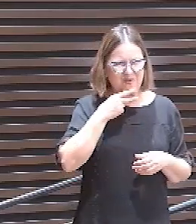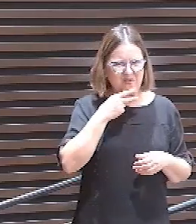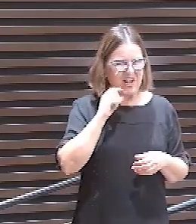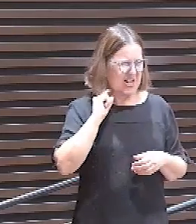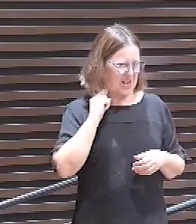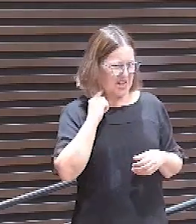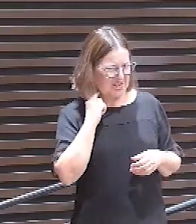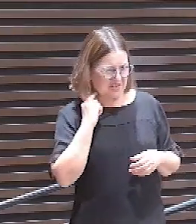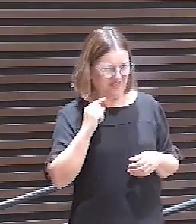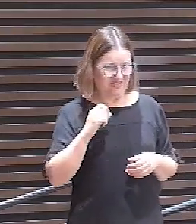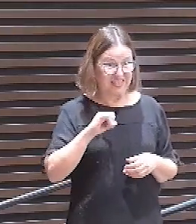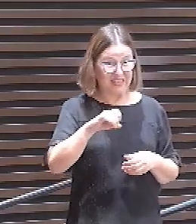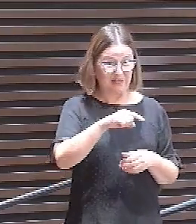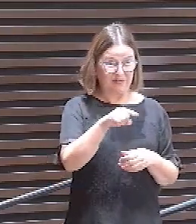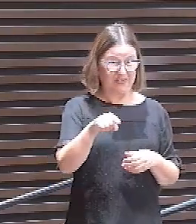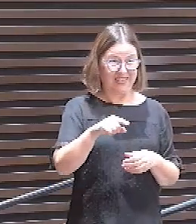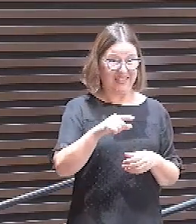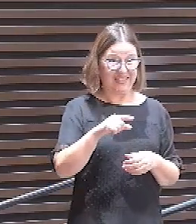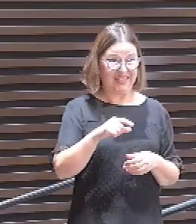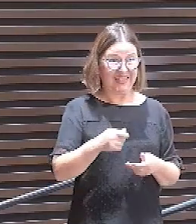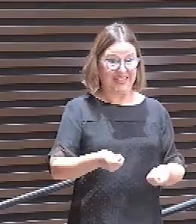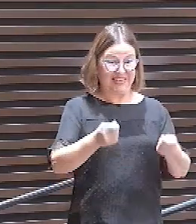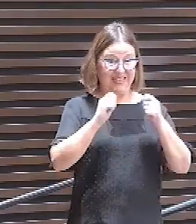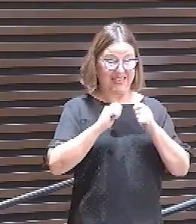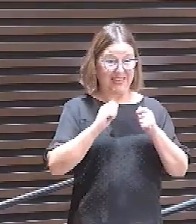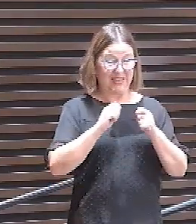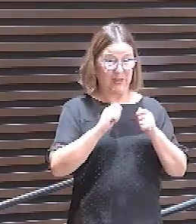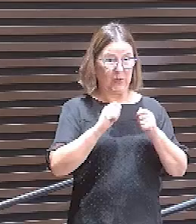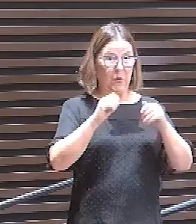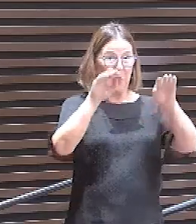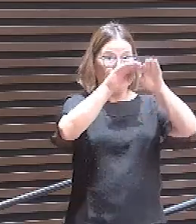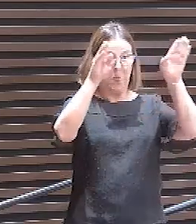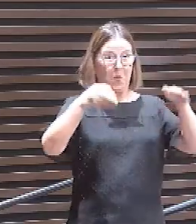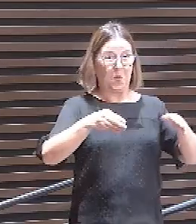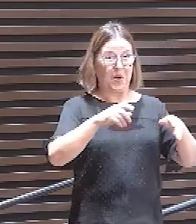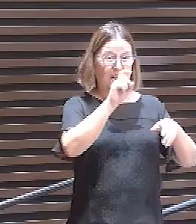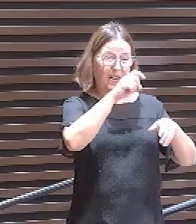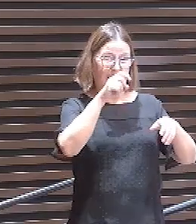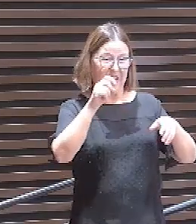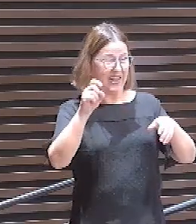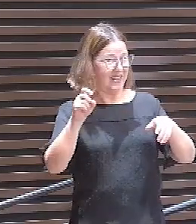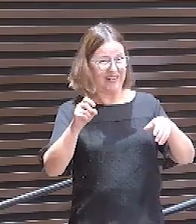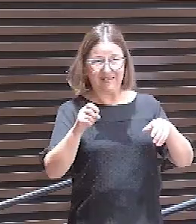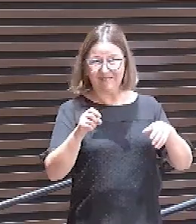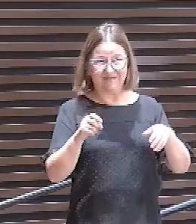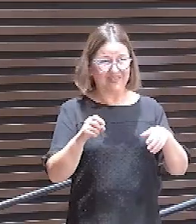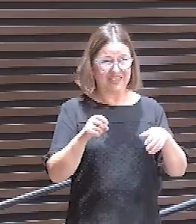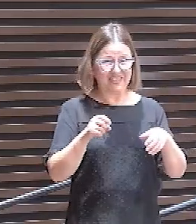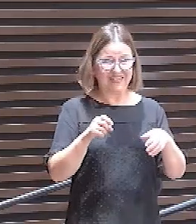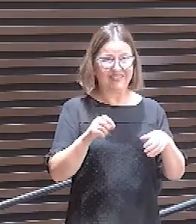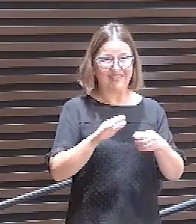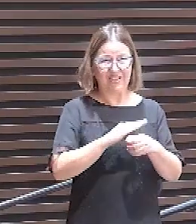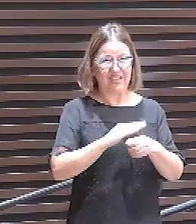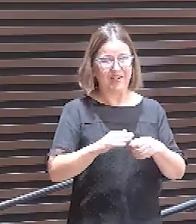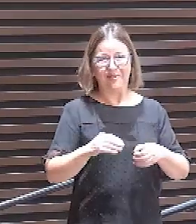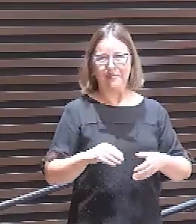a mesquinharia deste mundo diante da glória de Deus? Que história mais estúpida é